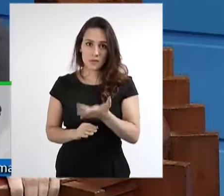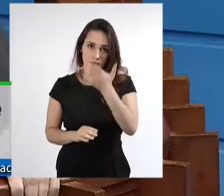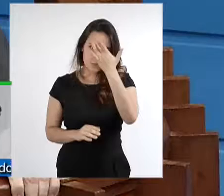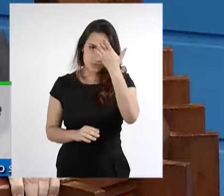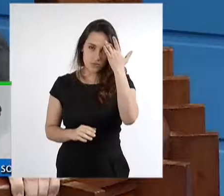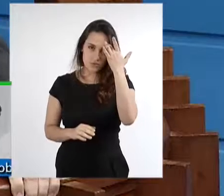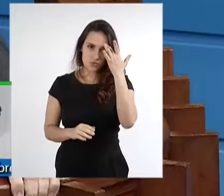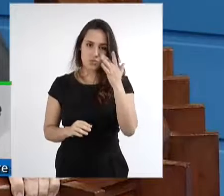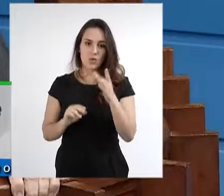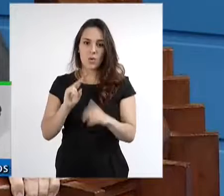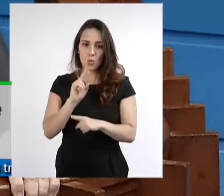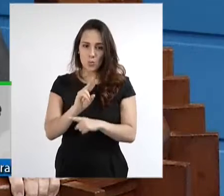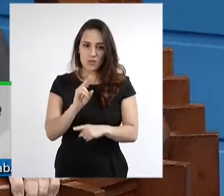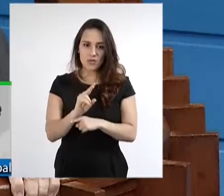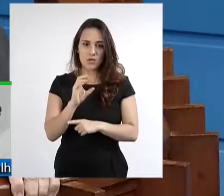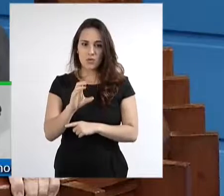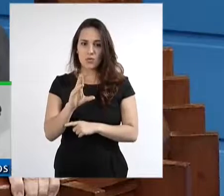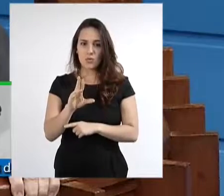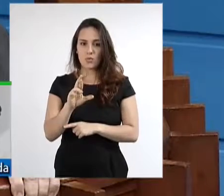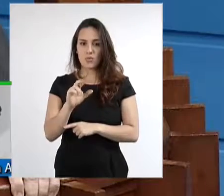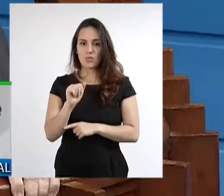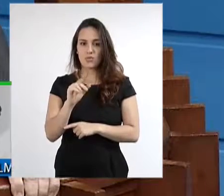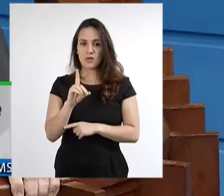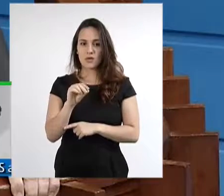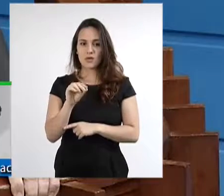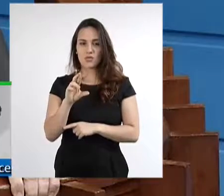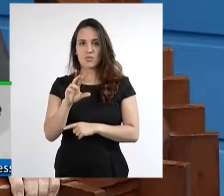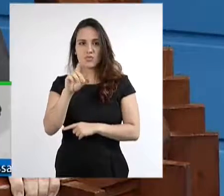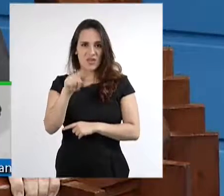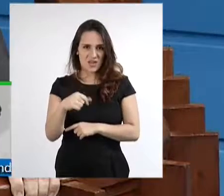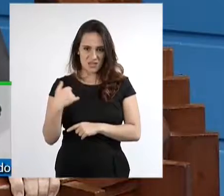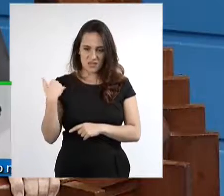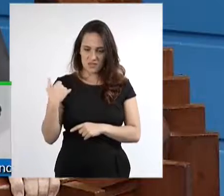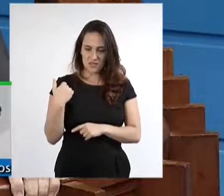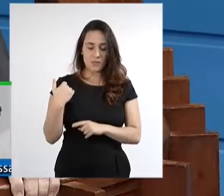é remunerado, é alguém da sociedade,